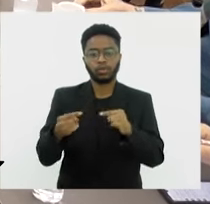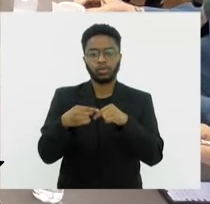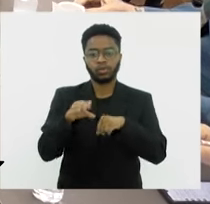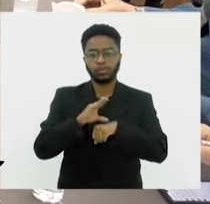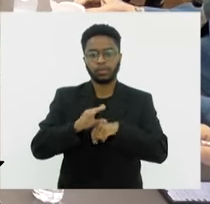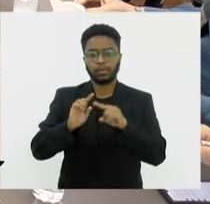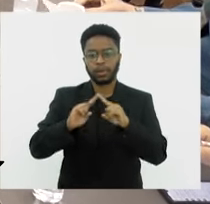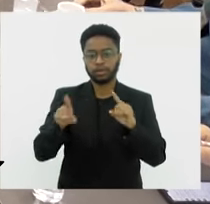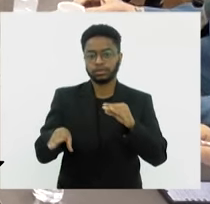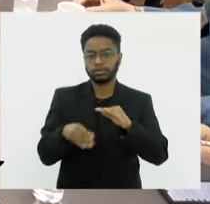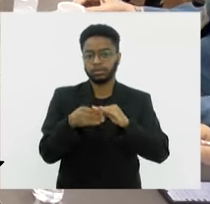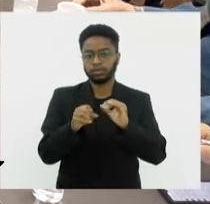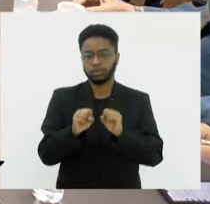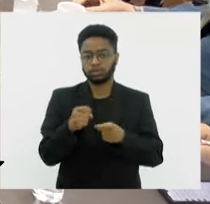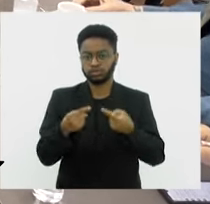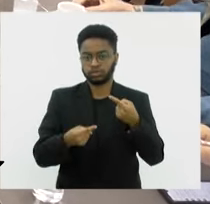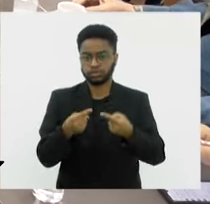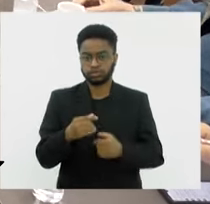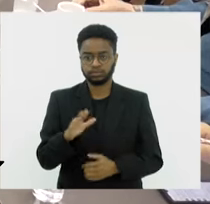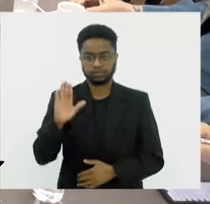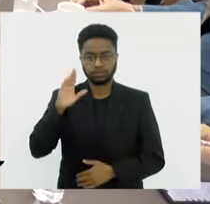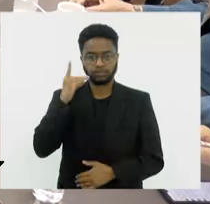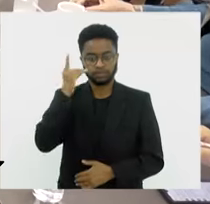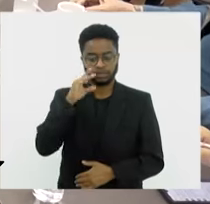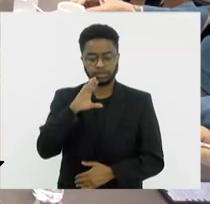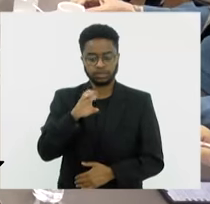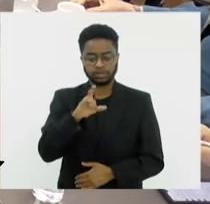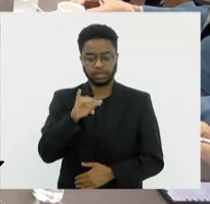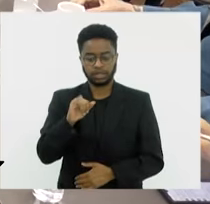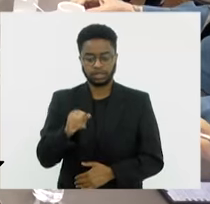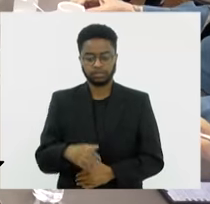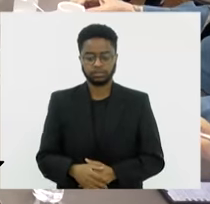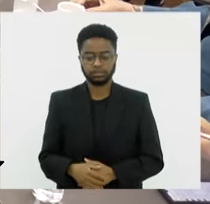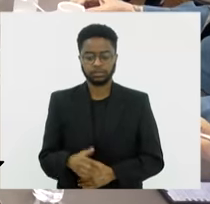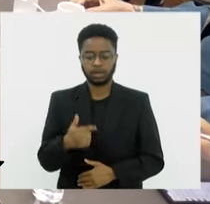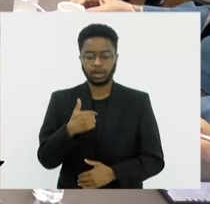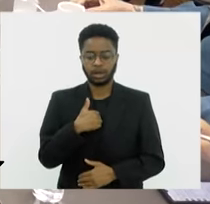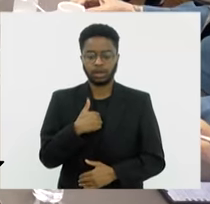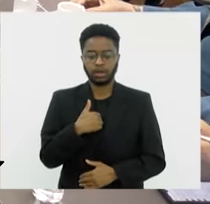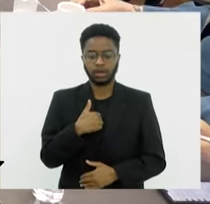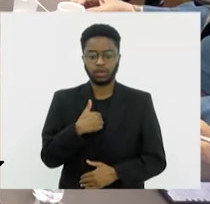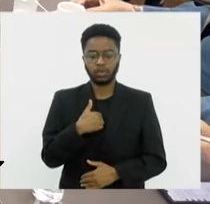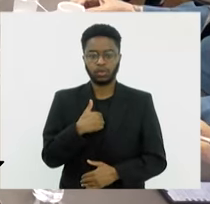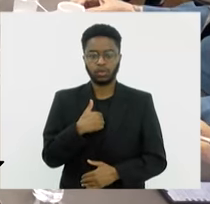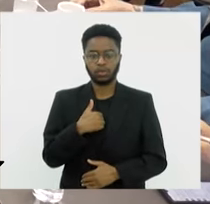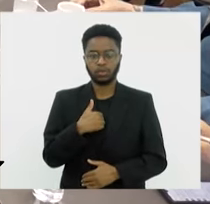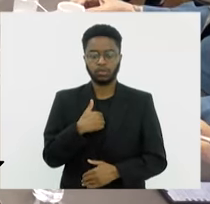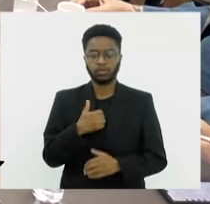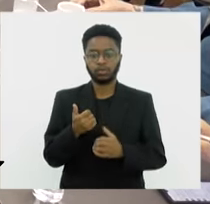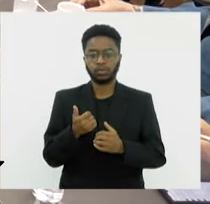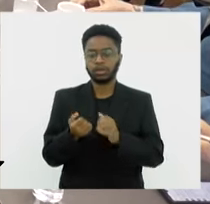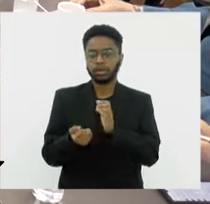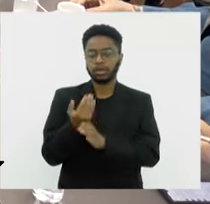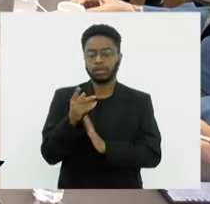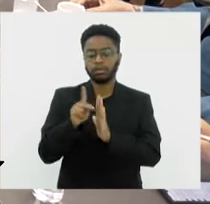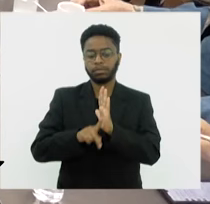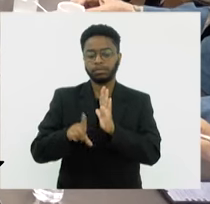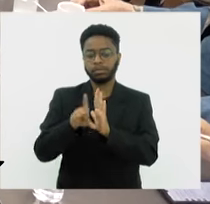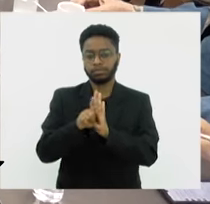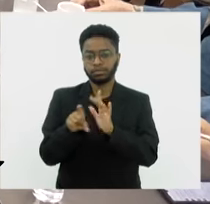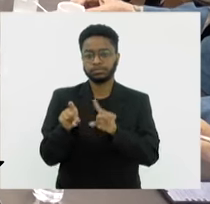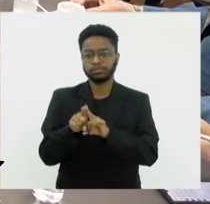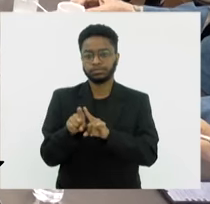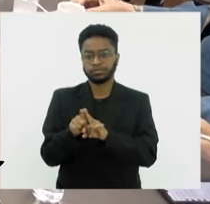em discussão. Presidente. Deputada Célia Jordão. Eu fiz a devolutiva do projeto de lei, também